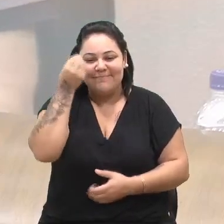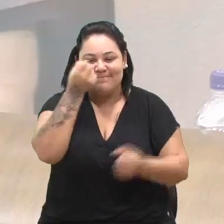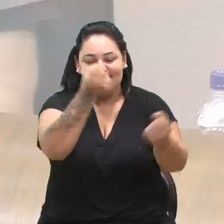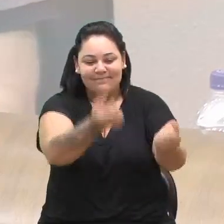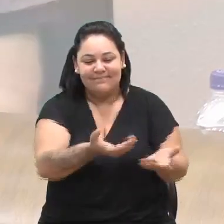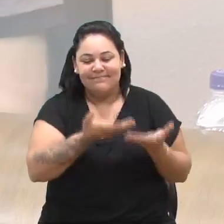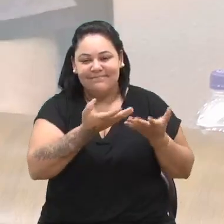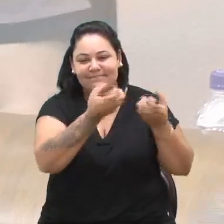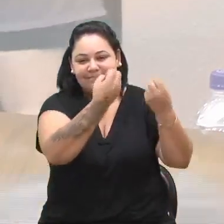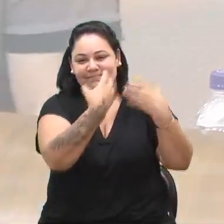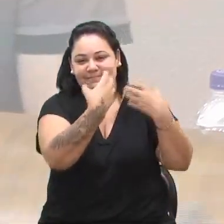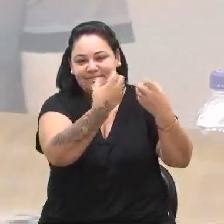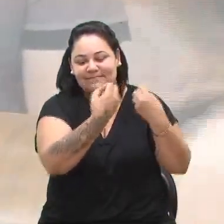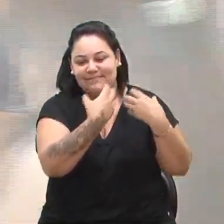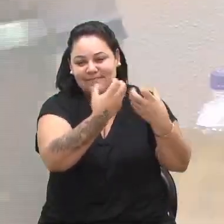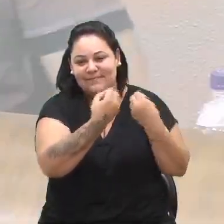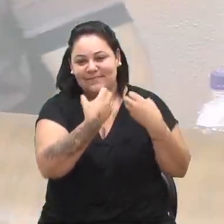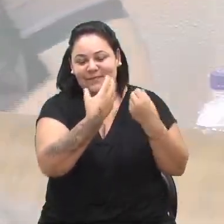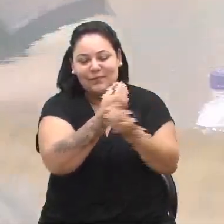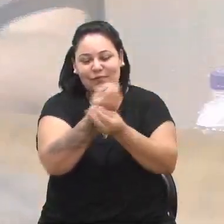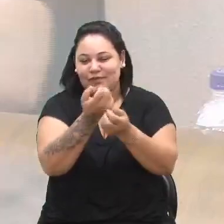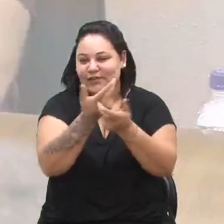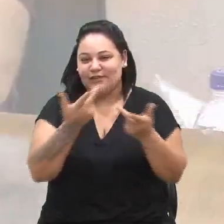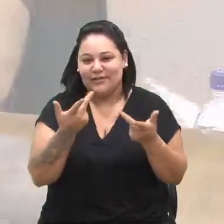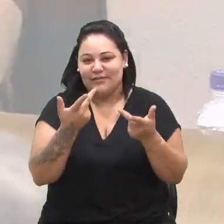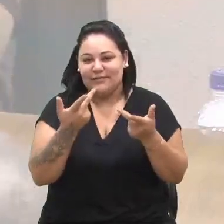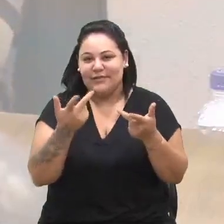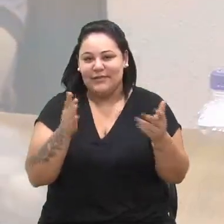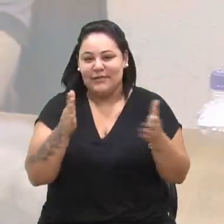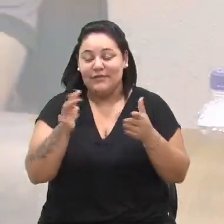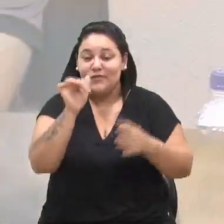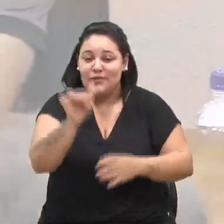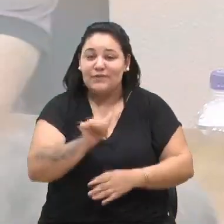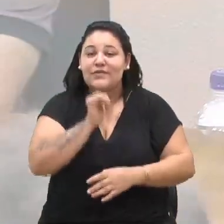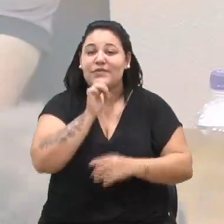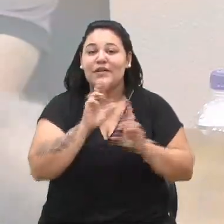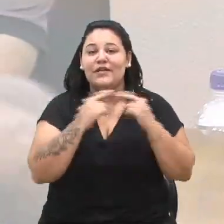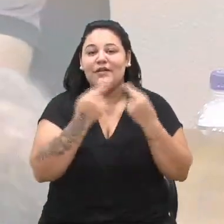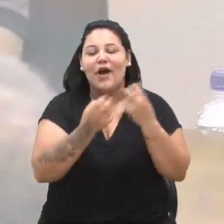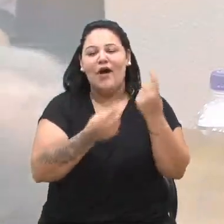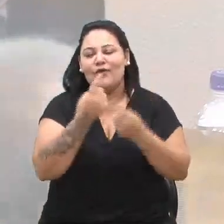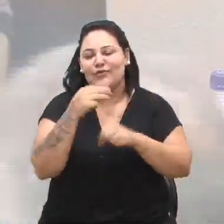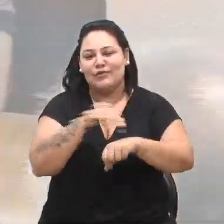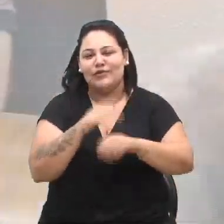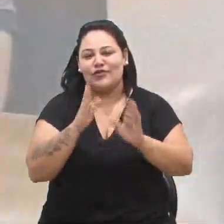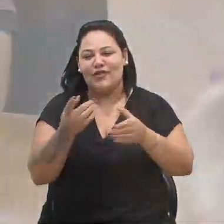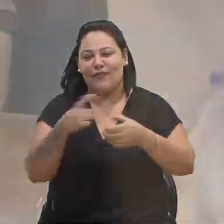tantos ensinamentos em todos esses dias. A gente suspende a sessão por alguns minutos, já voltamos.